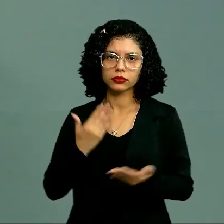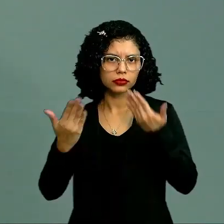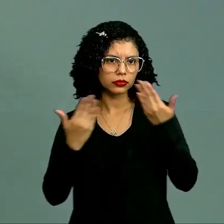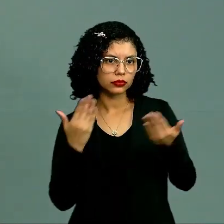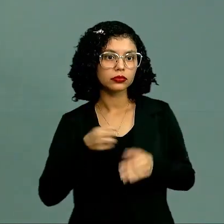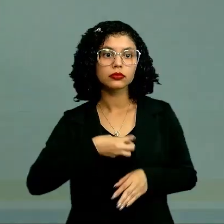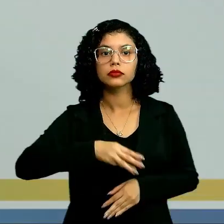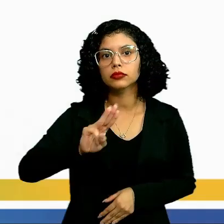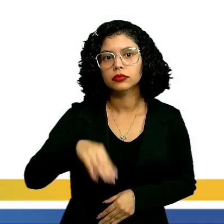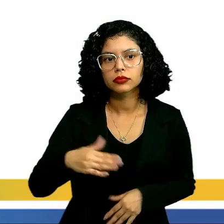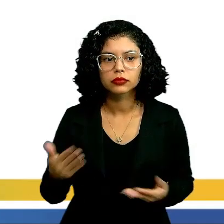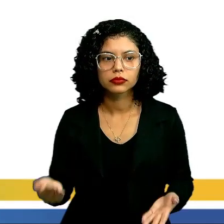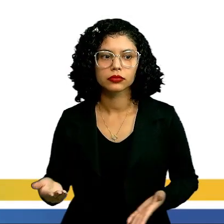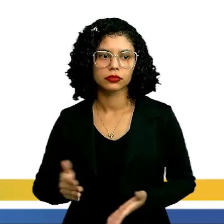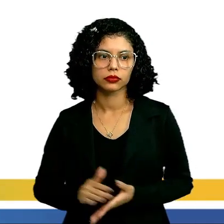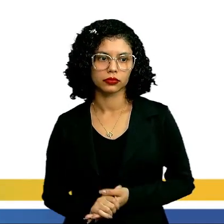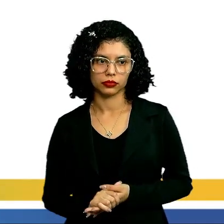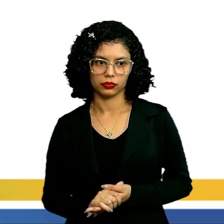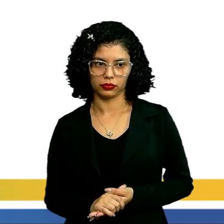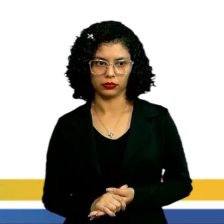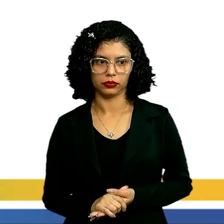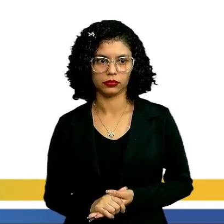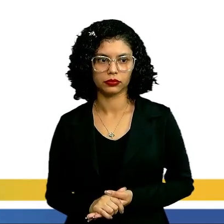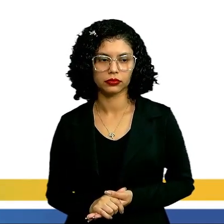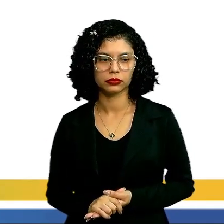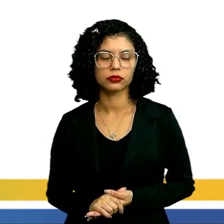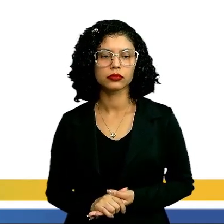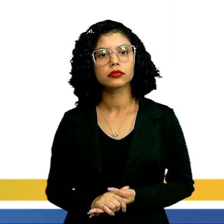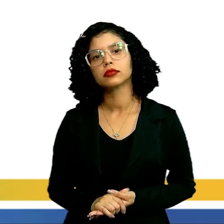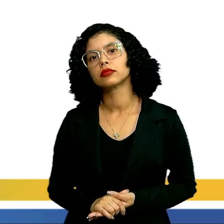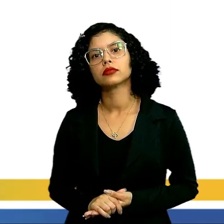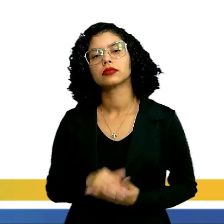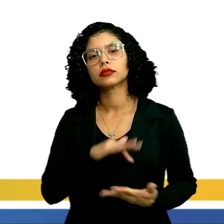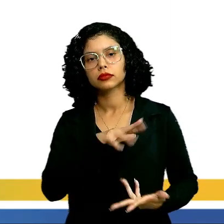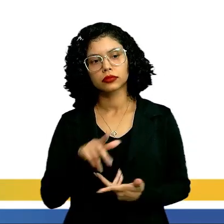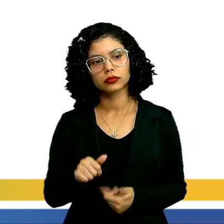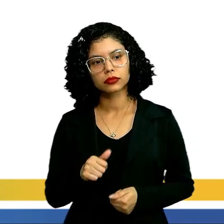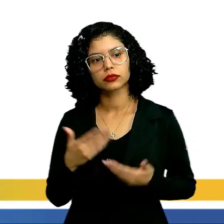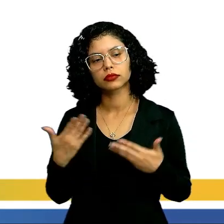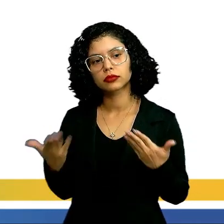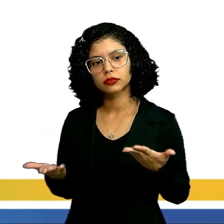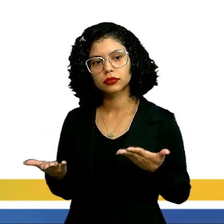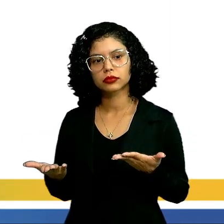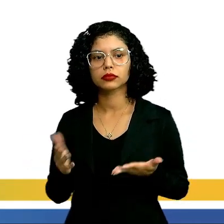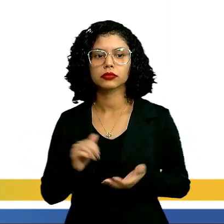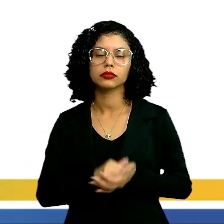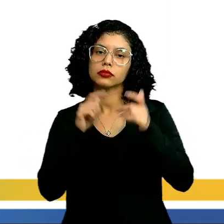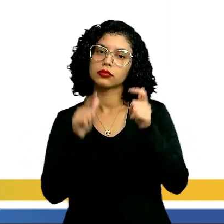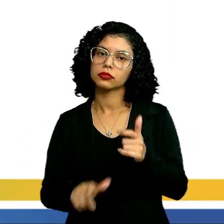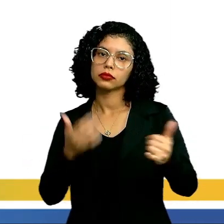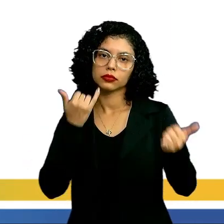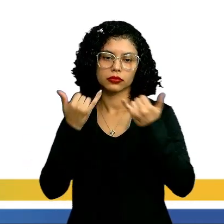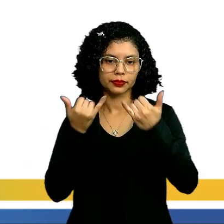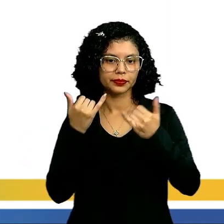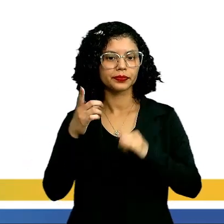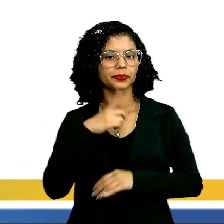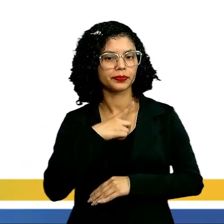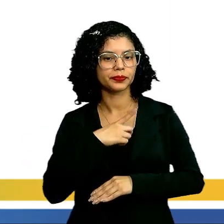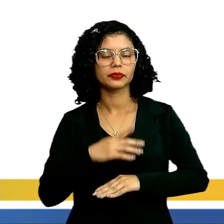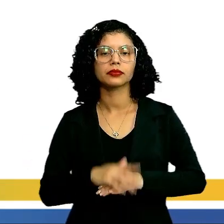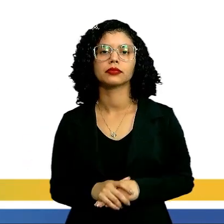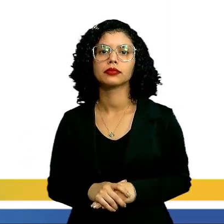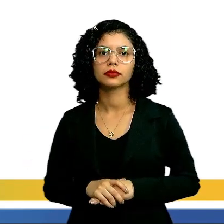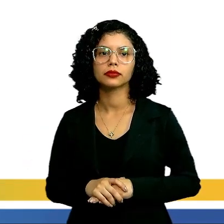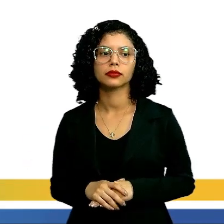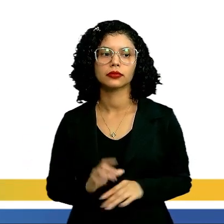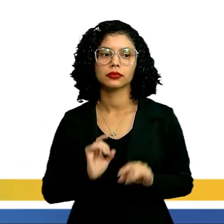comparando a quem, gente? Nós estamos nos comparando ao mundo árabe, local em que há o programa.